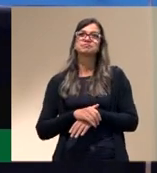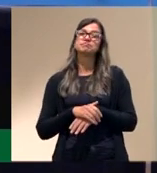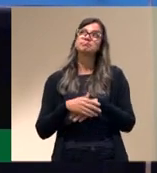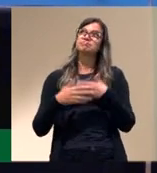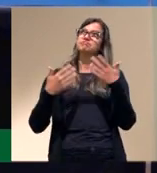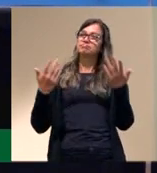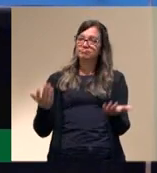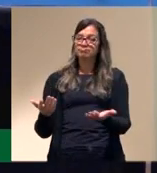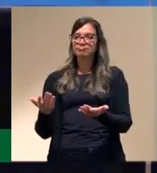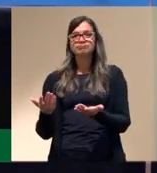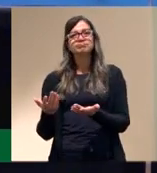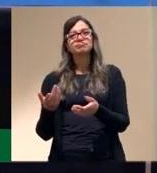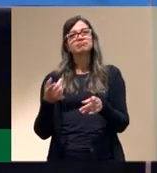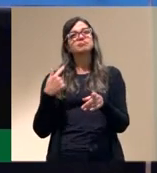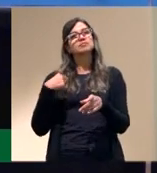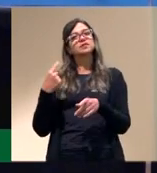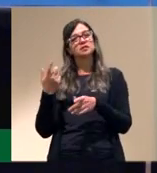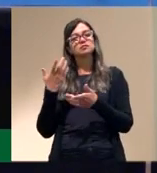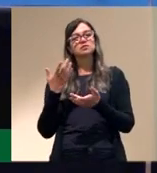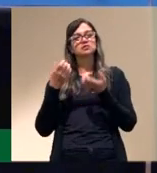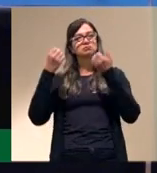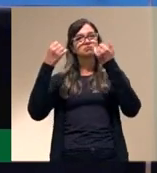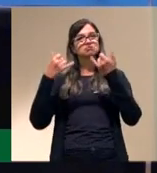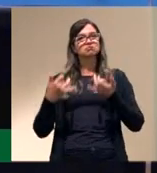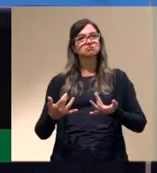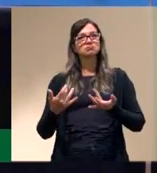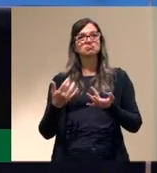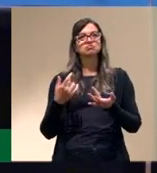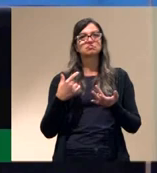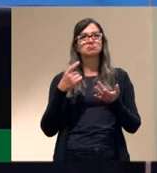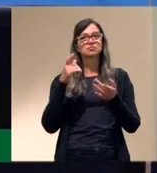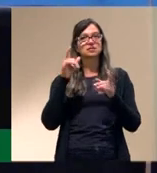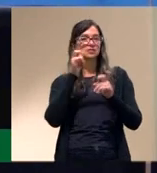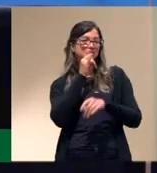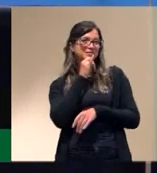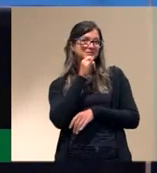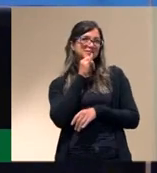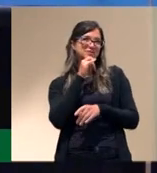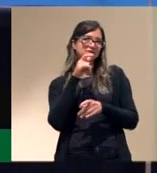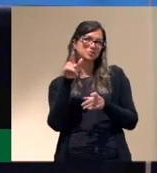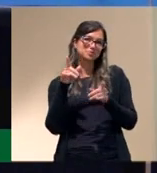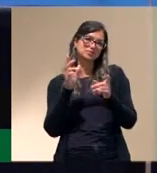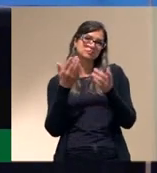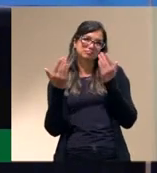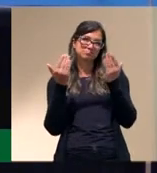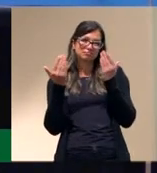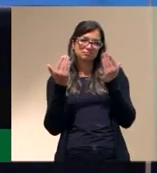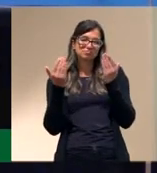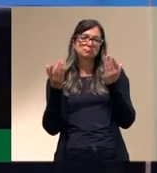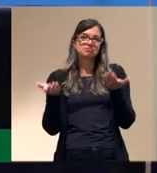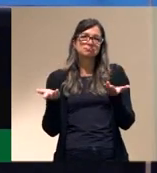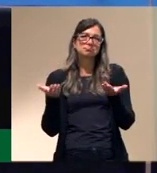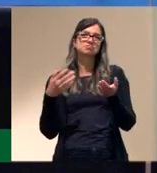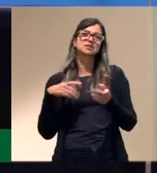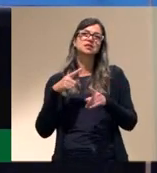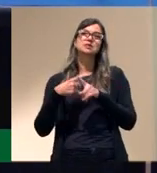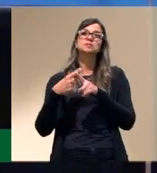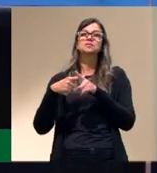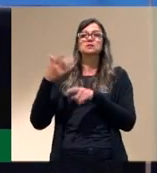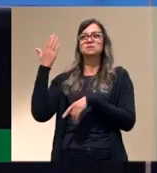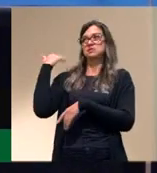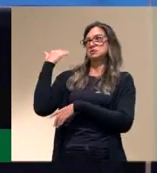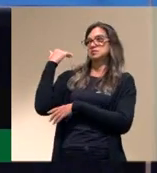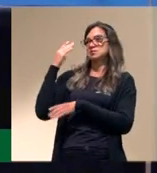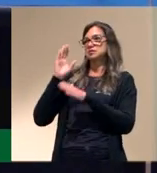Então, aqui eu queria afirmar, a partir até desse exemplo, eu gostaria de afirmar aquela concepção